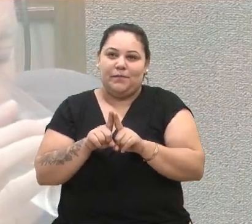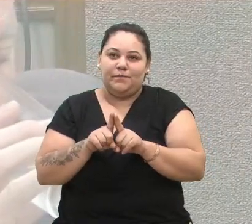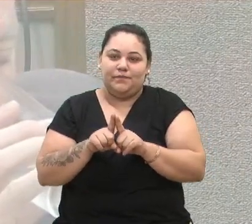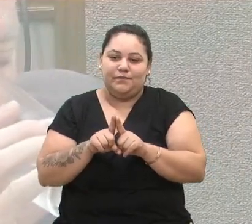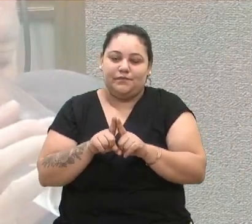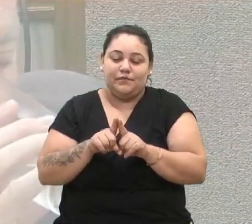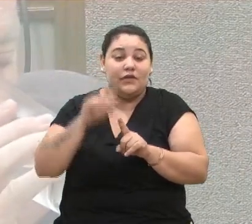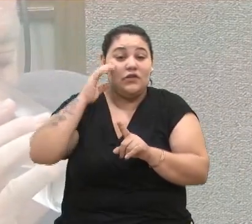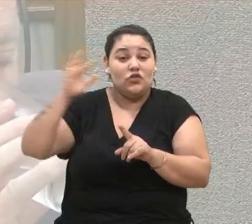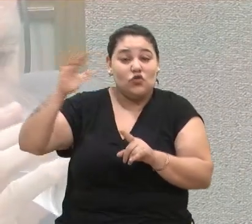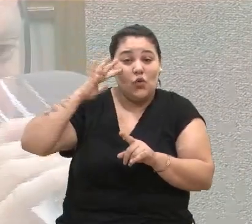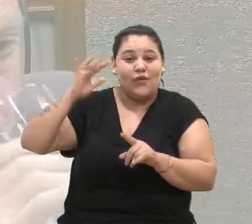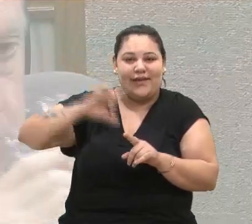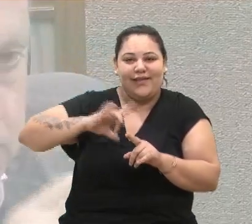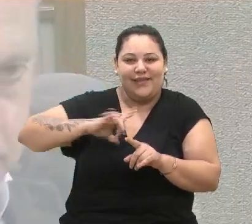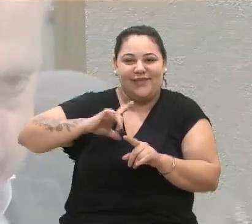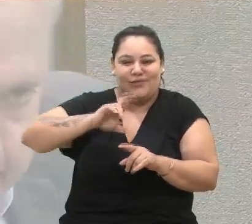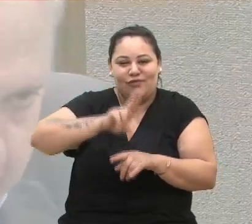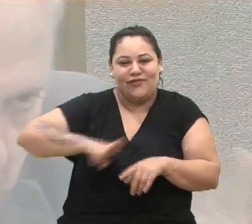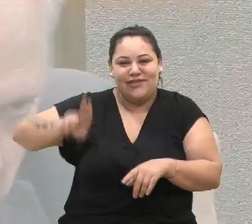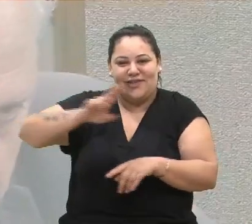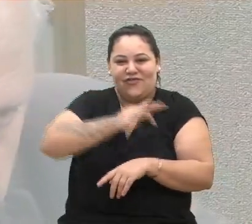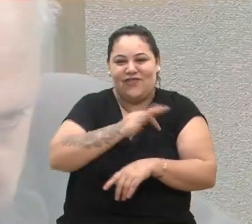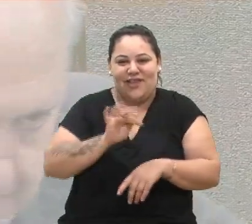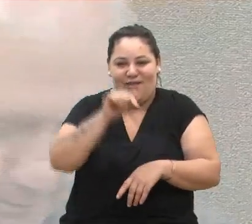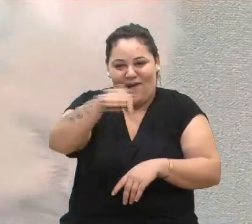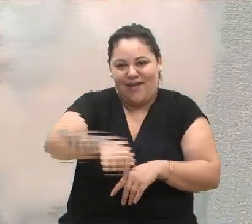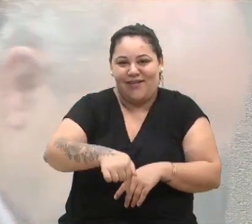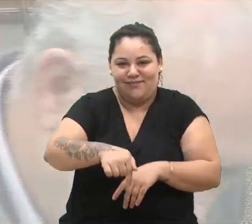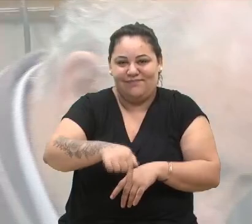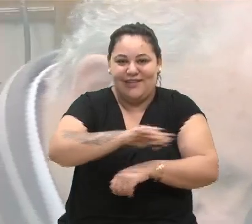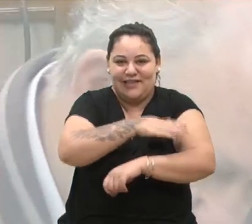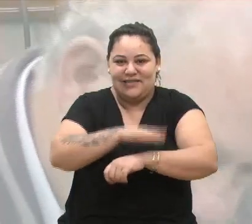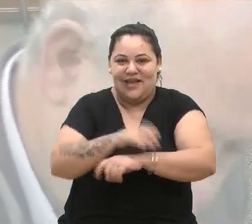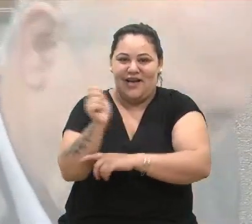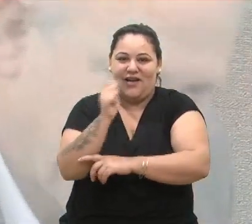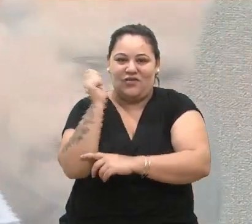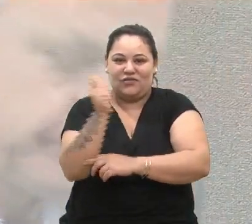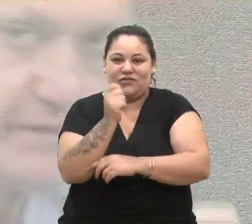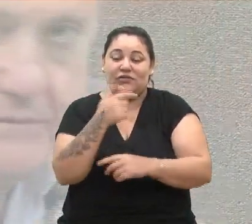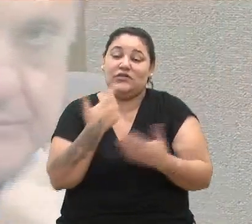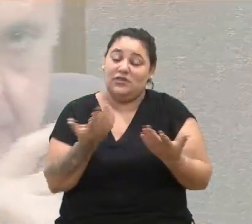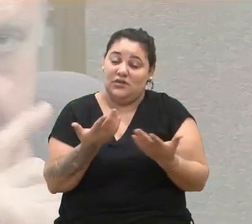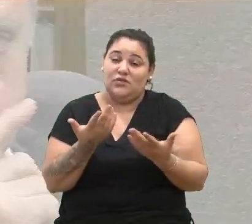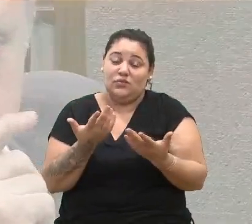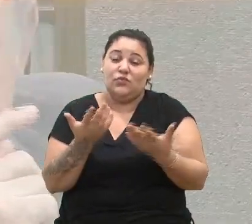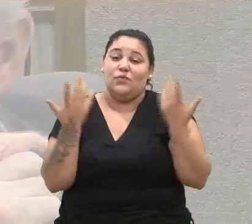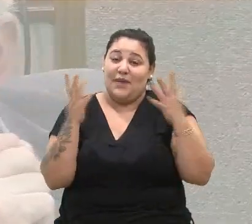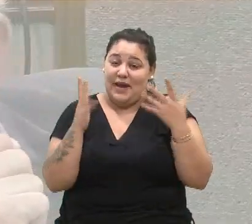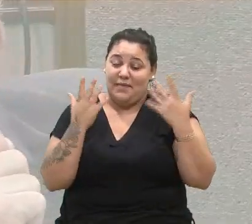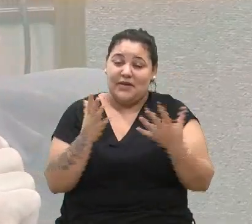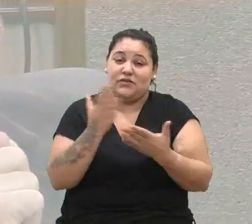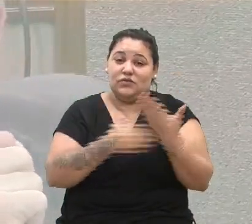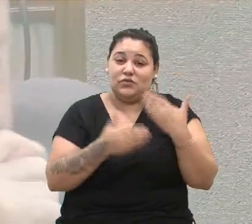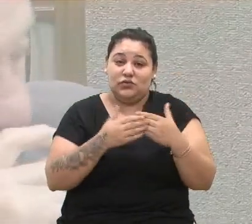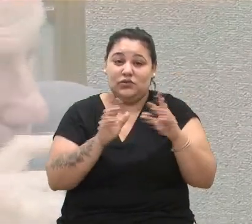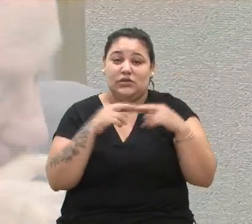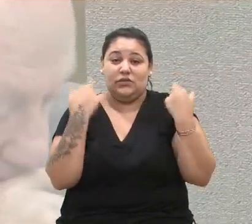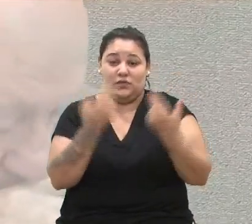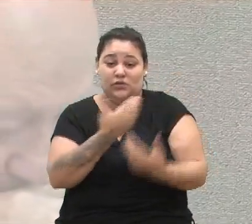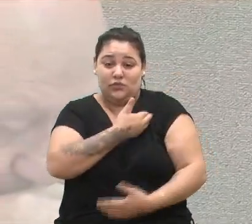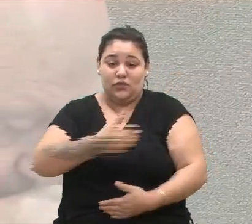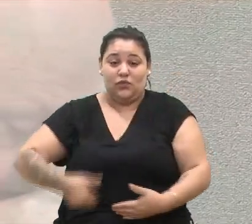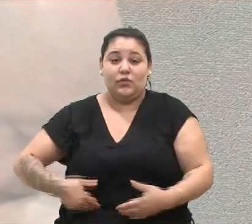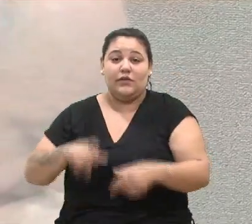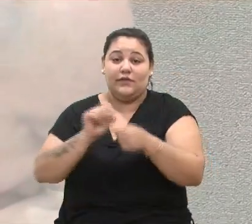sonho que é ter uma universidade federal aqui. Então, eu acho que são todos de parabéns, todos os ritos que têm que ser feitos, né, as audiências públicas estão sendo